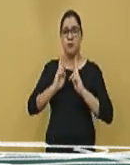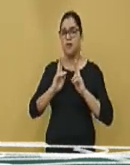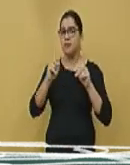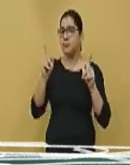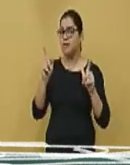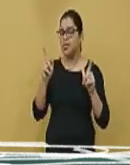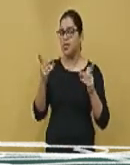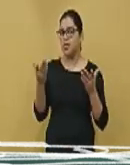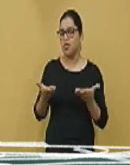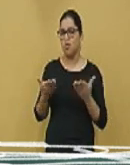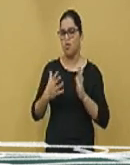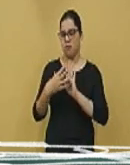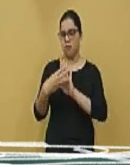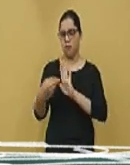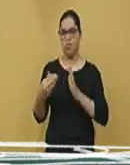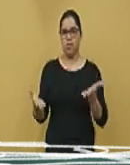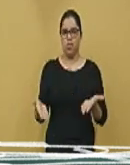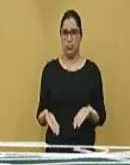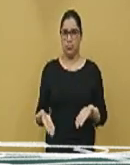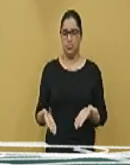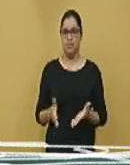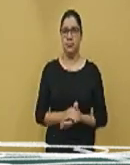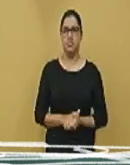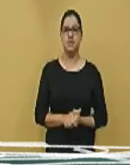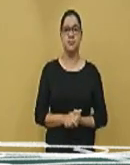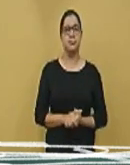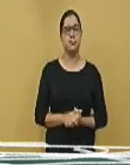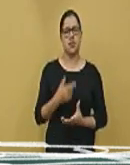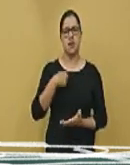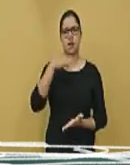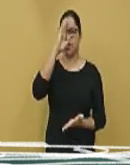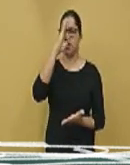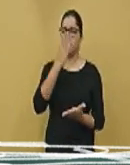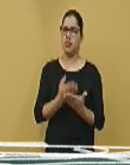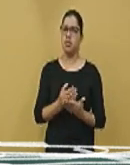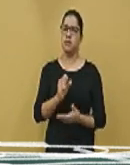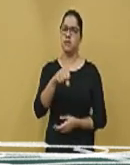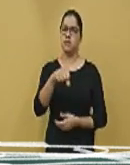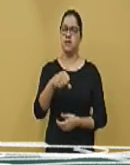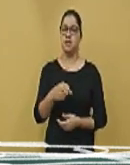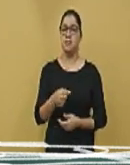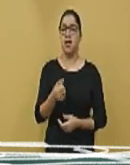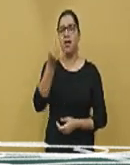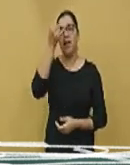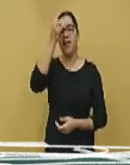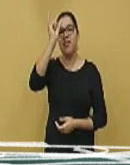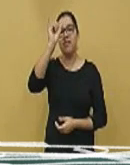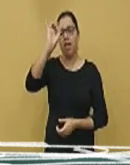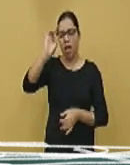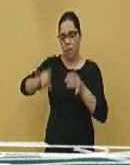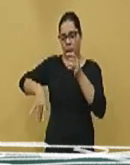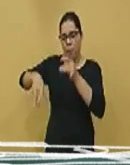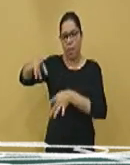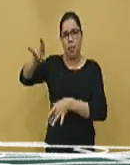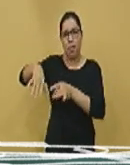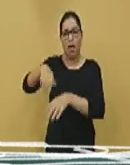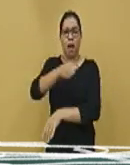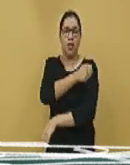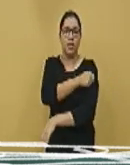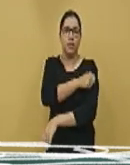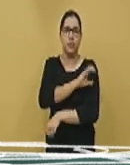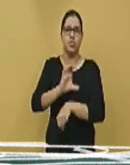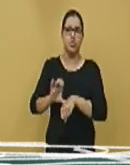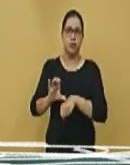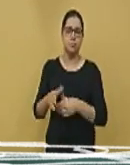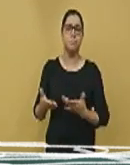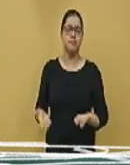hoje. E isso pode, não estou falando que vai, diminuir a evasão, diminuir uma retenção. Eu acho que é